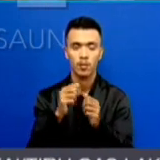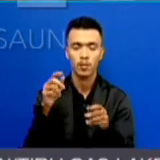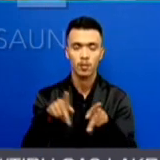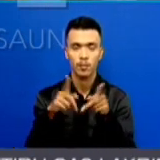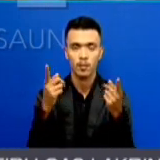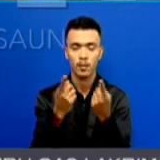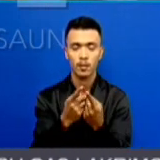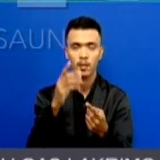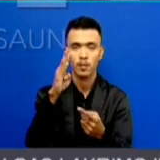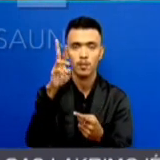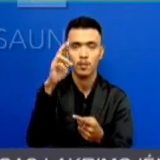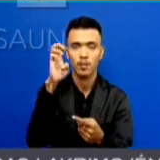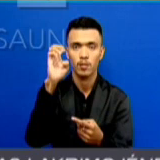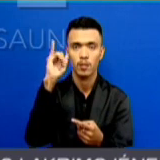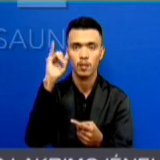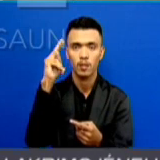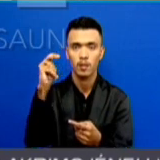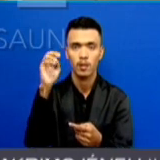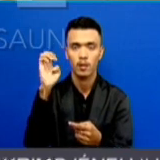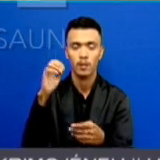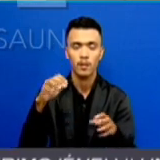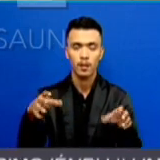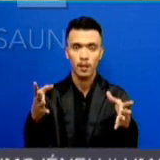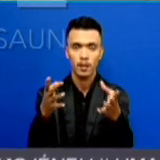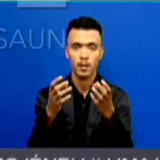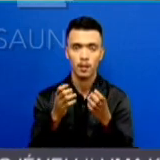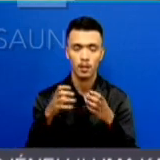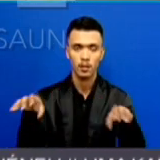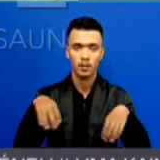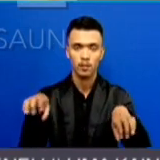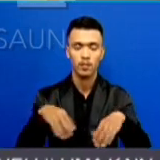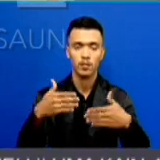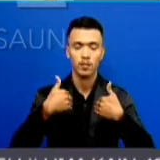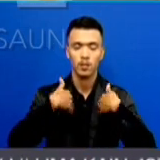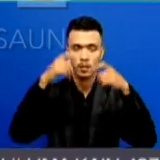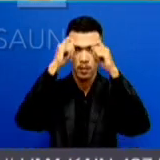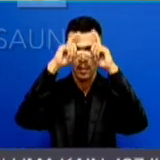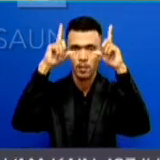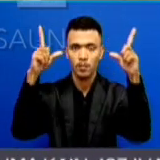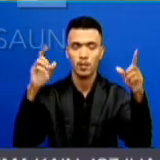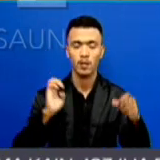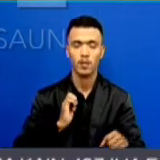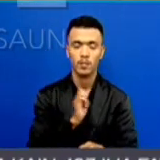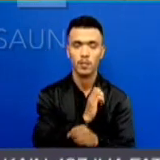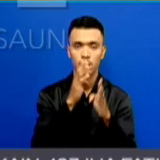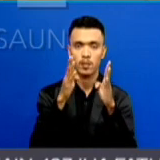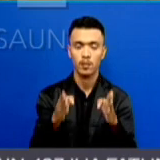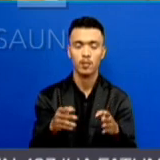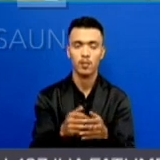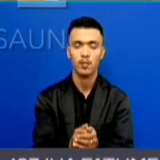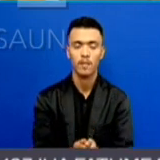Companhia Brunei Darussalam de behakar halu ni investimento iha Timor. Além de ne, embaixador Timor-Leste ba Brunei,